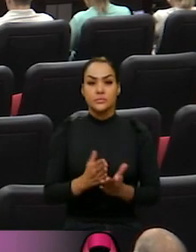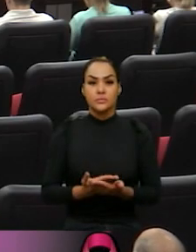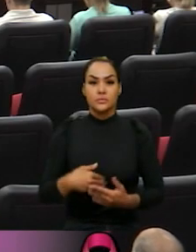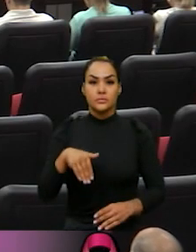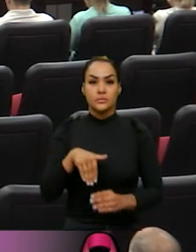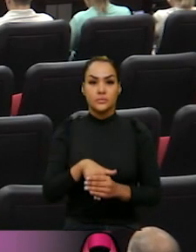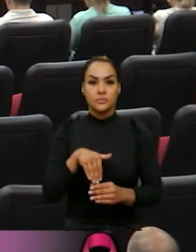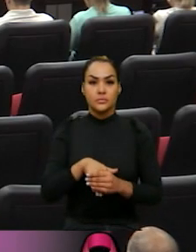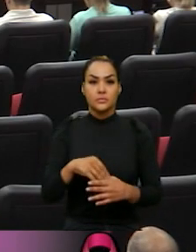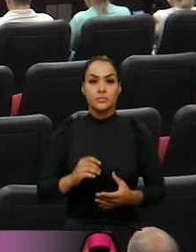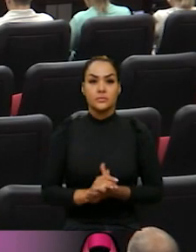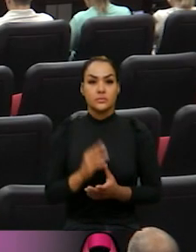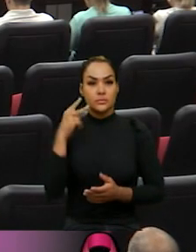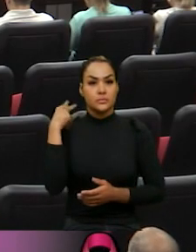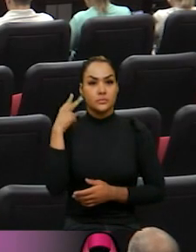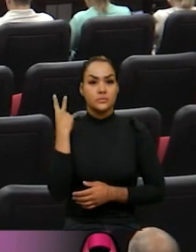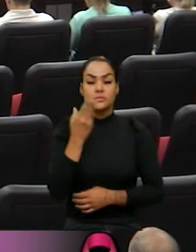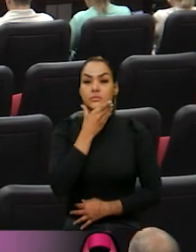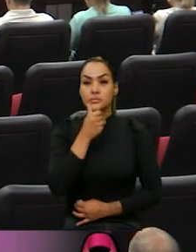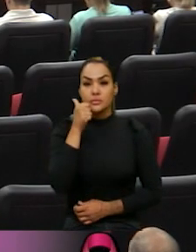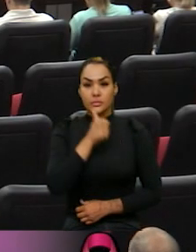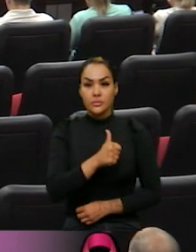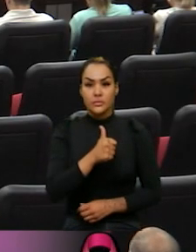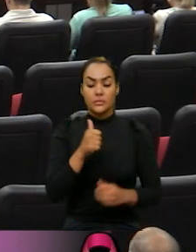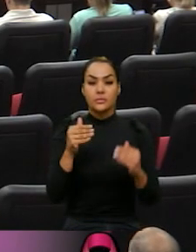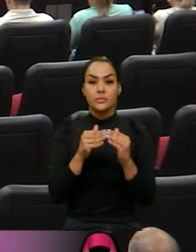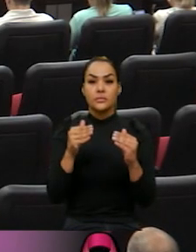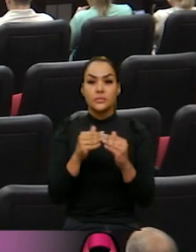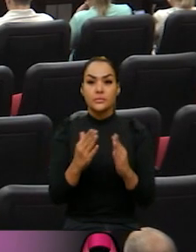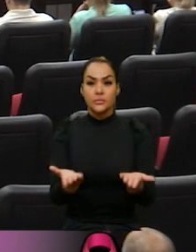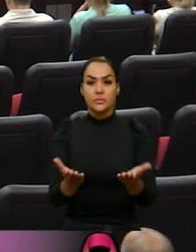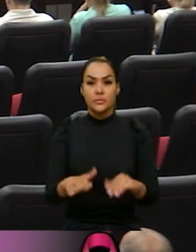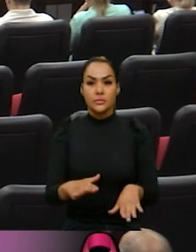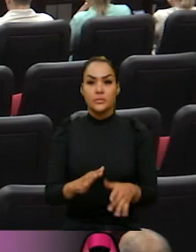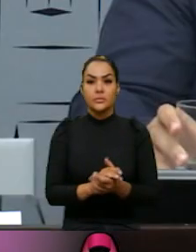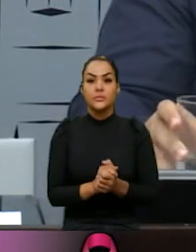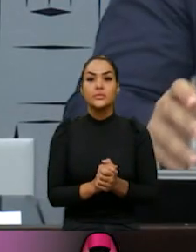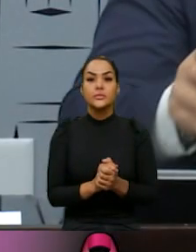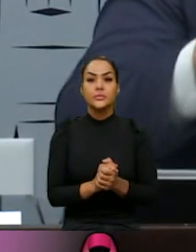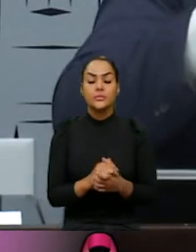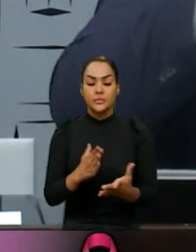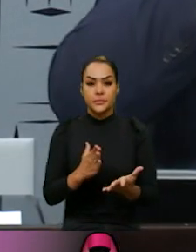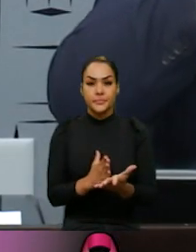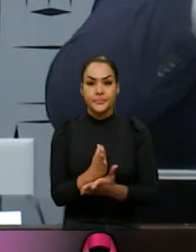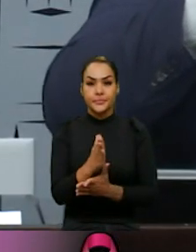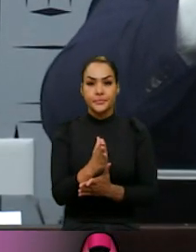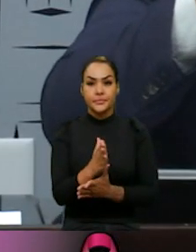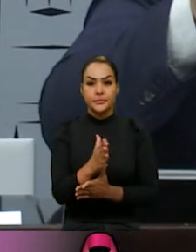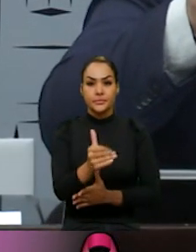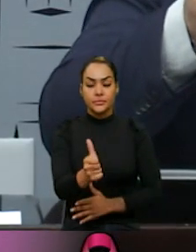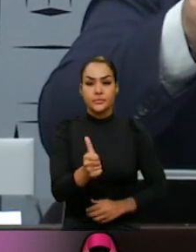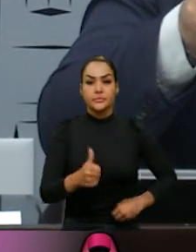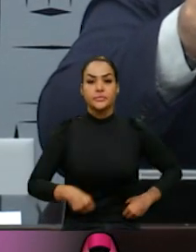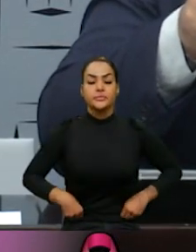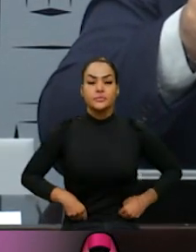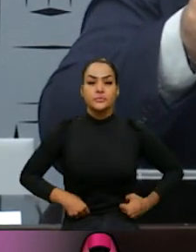em votação. Os vereadores e a vereadora que forem favoráveis permaneçam como estão. Aprovado.